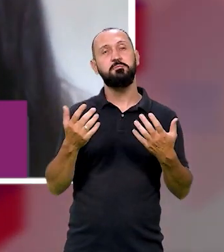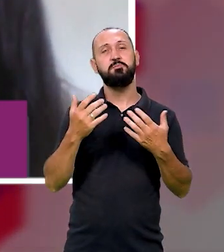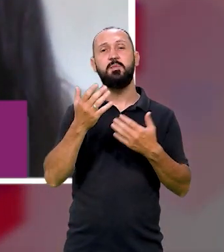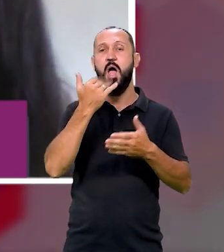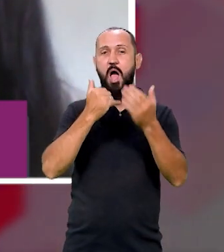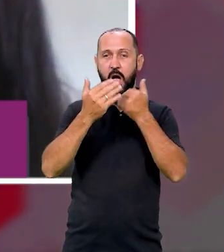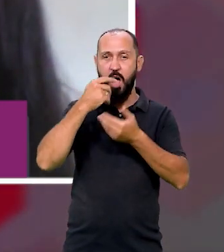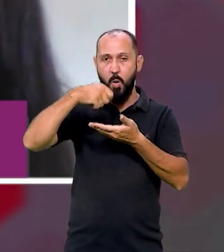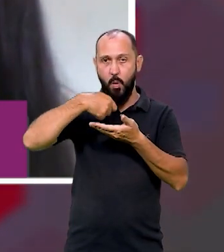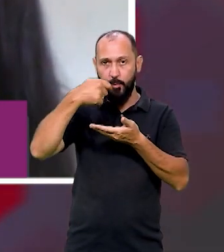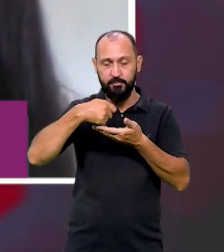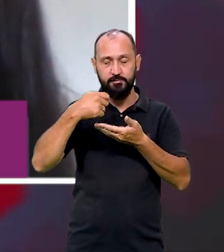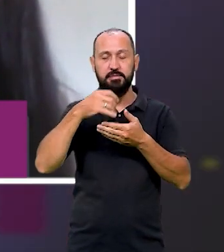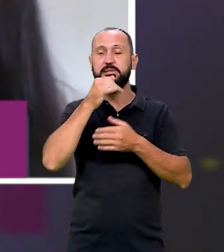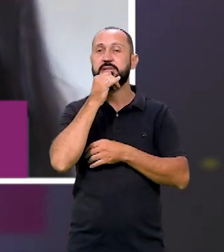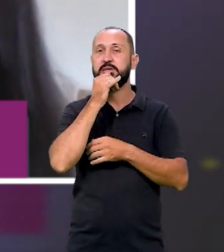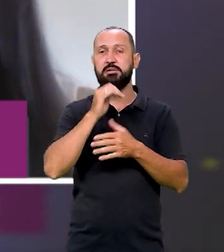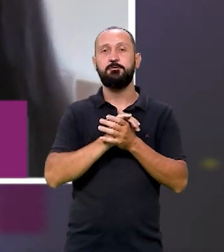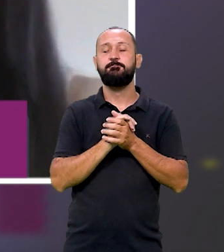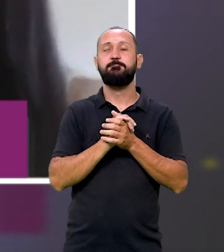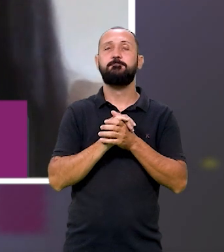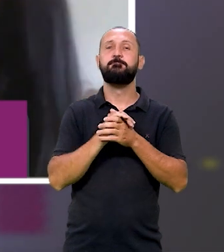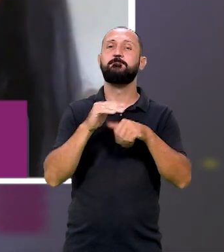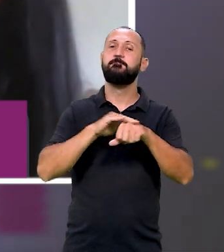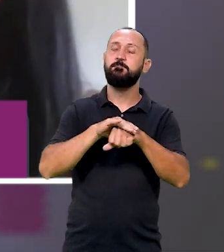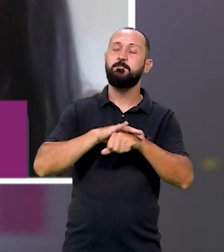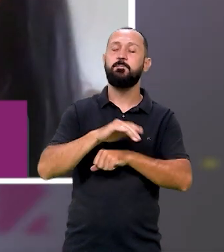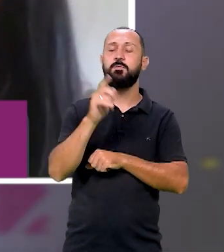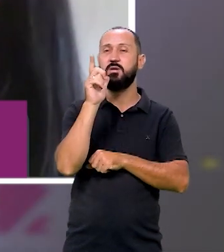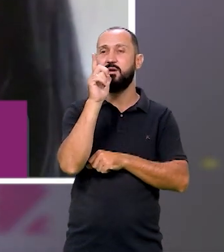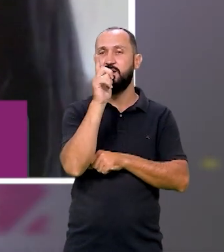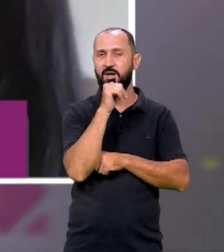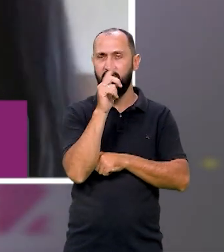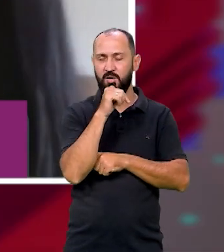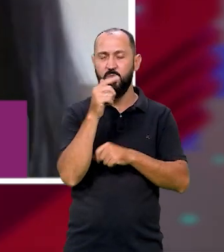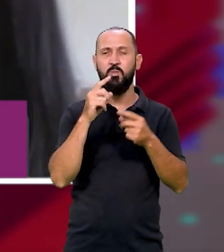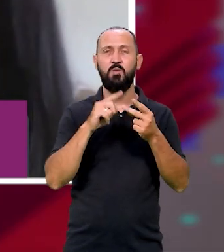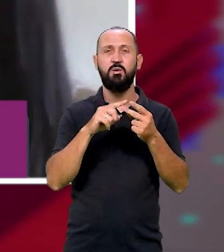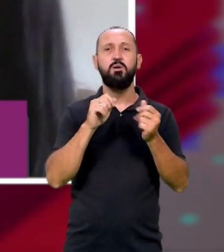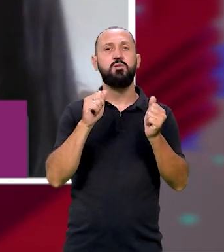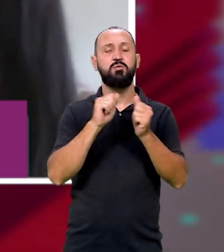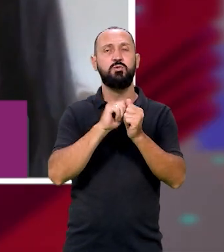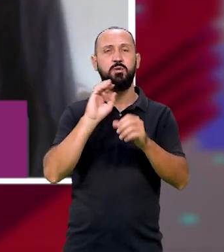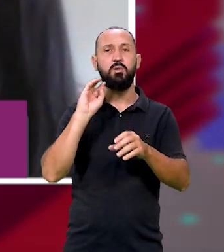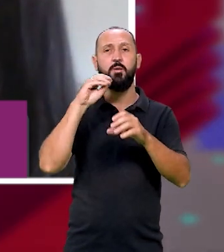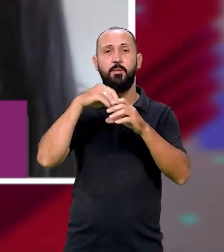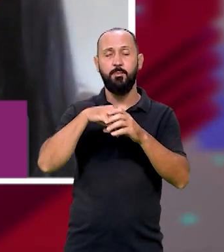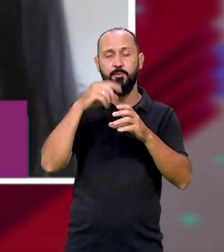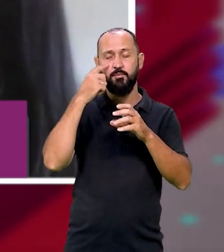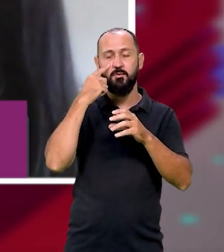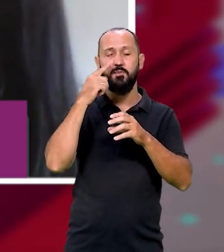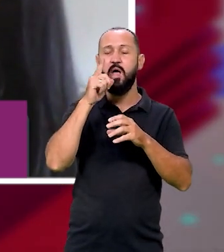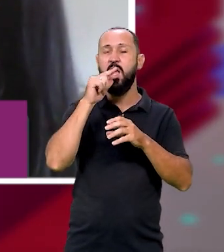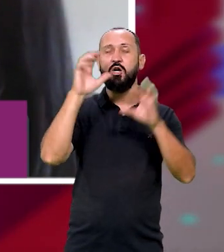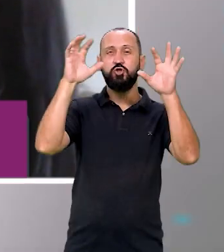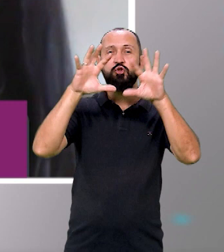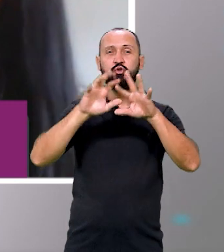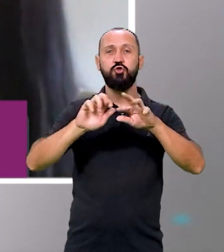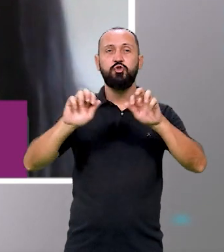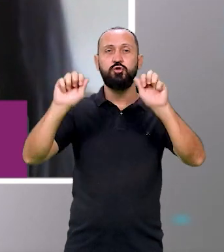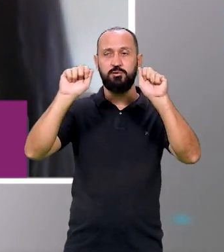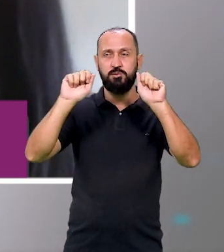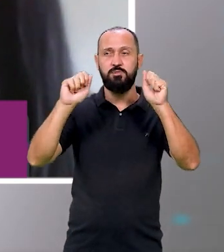na questão da alimentação, por exemplo, né, a gente está falando muito de água condicionada, essa questão da baixa